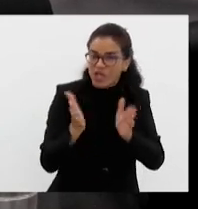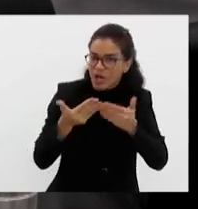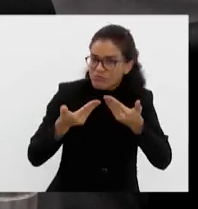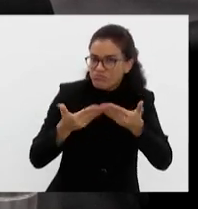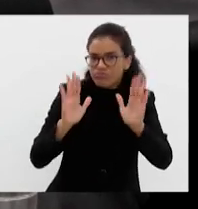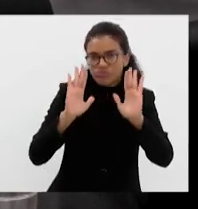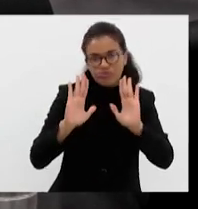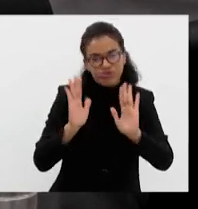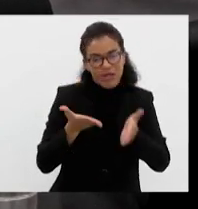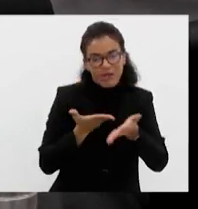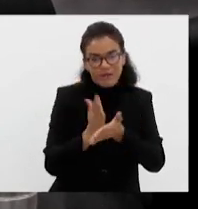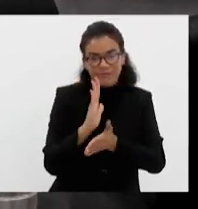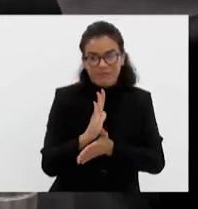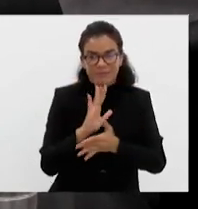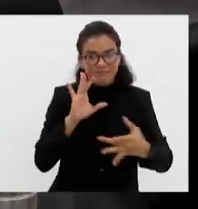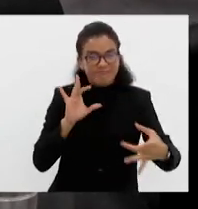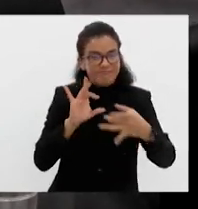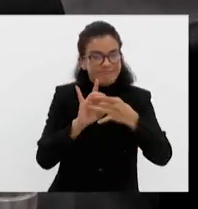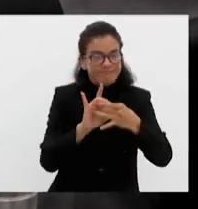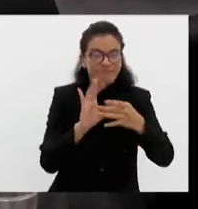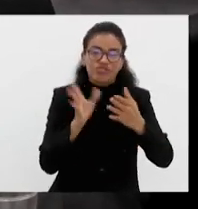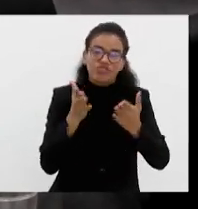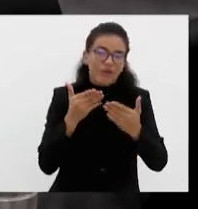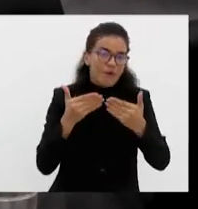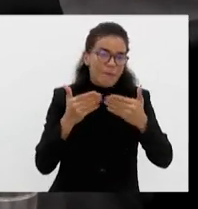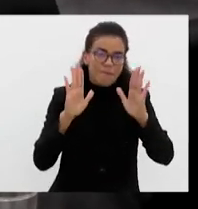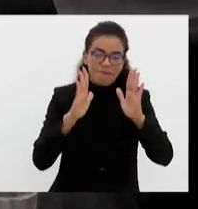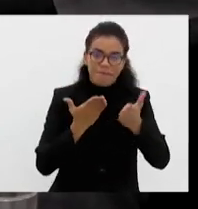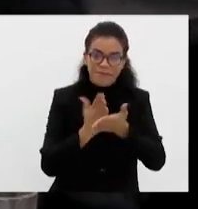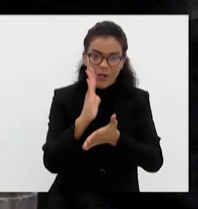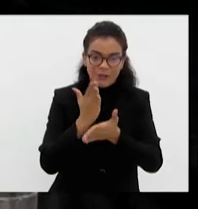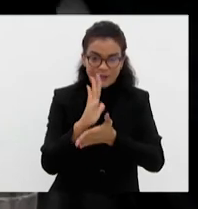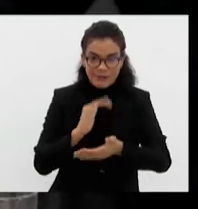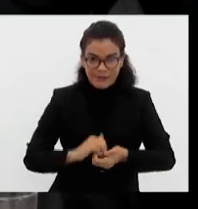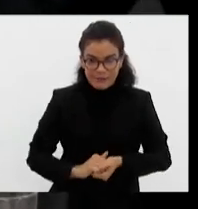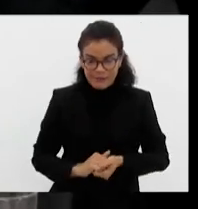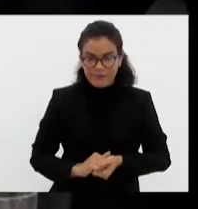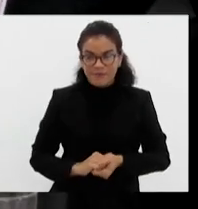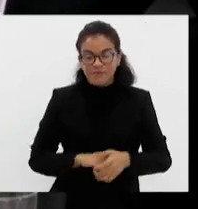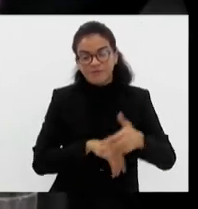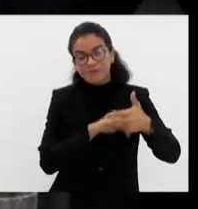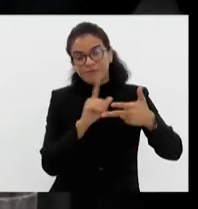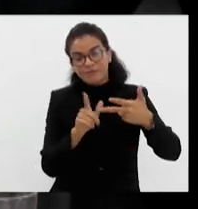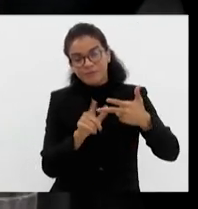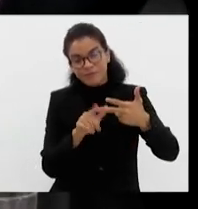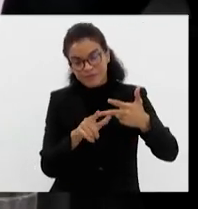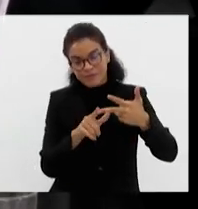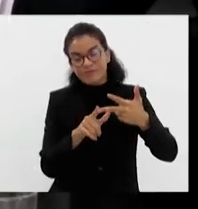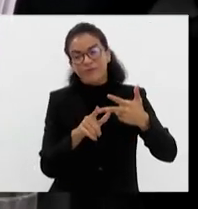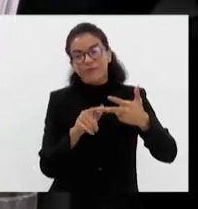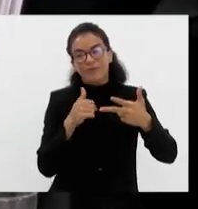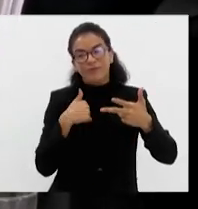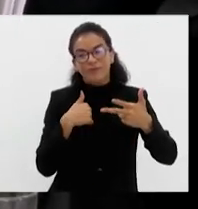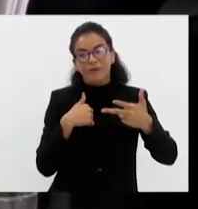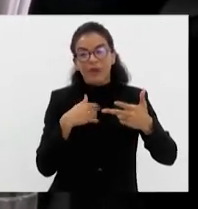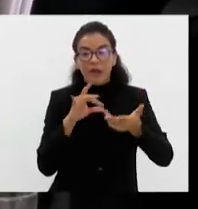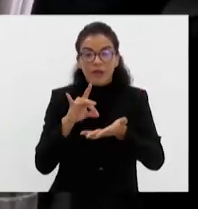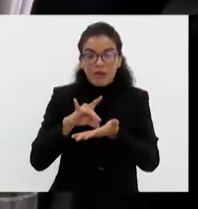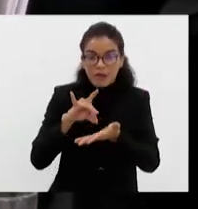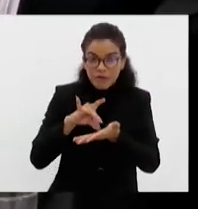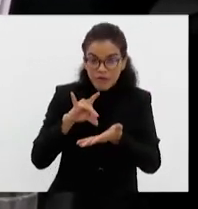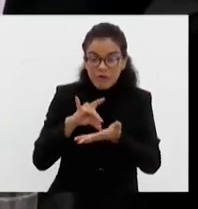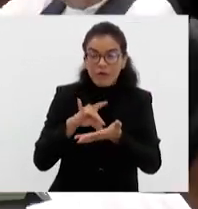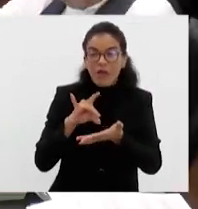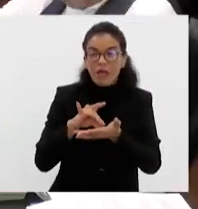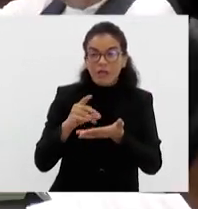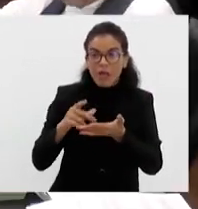tem consonância com aquilo que já foi produzido. Isso eu acho que é um primeiro elemento. Um segundo elemento que eu acho que... Na verdade, que a reforma abriu